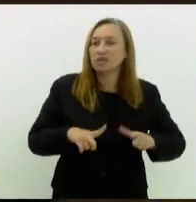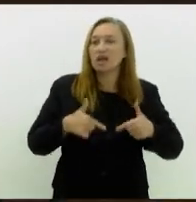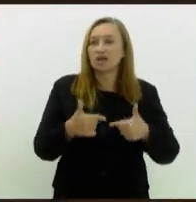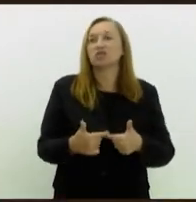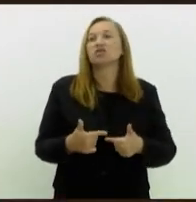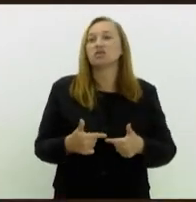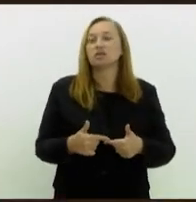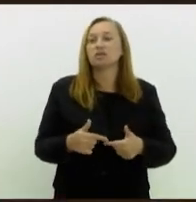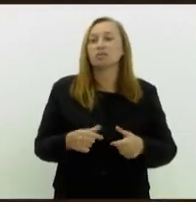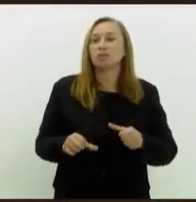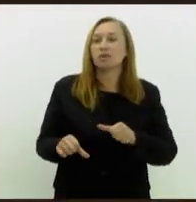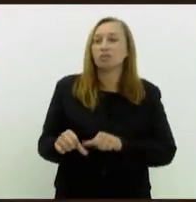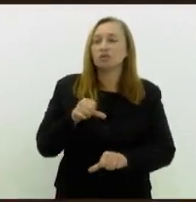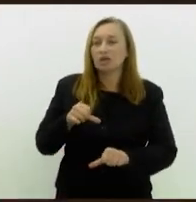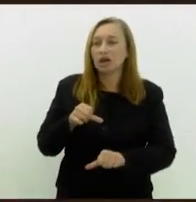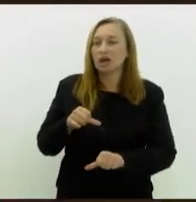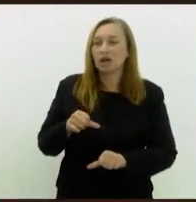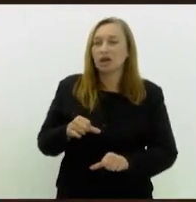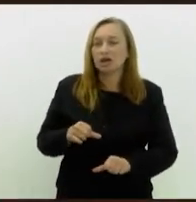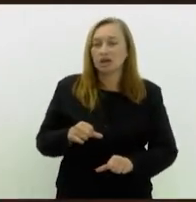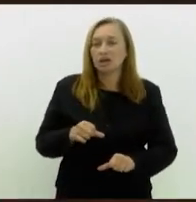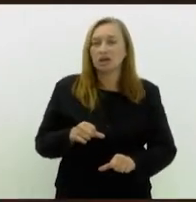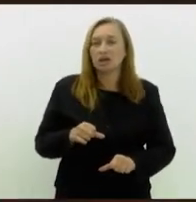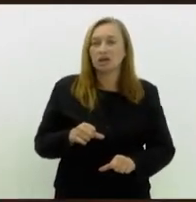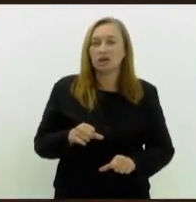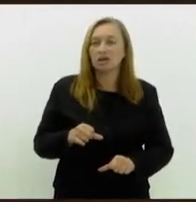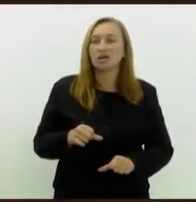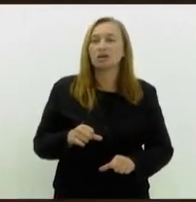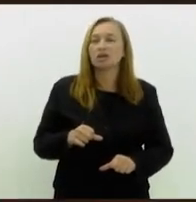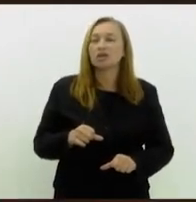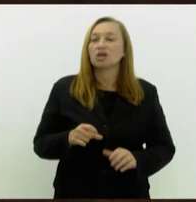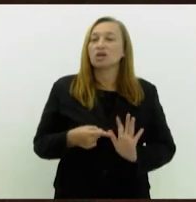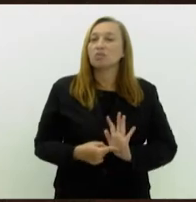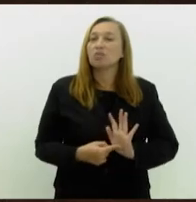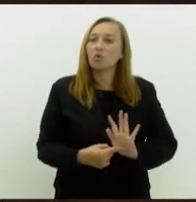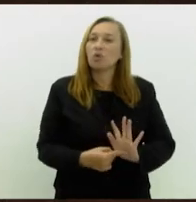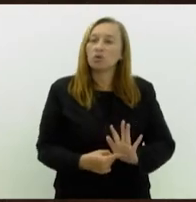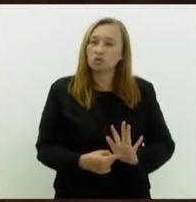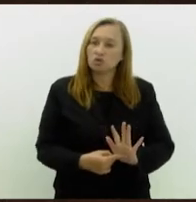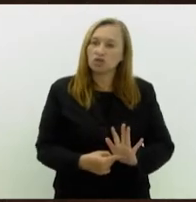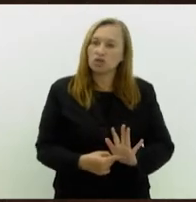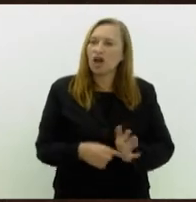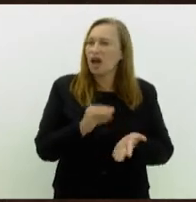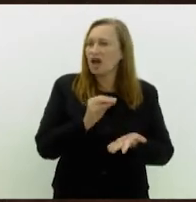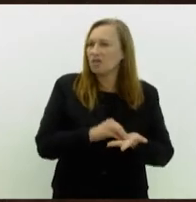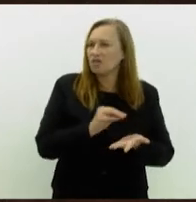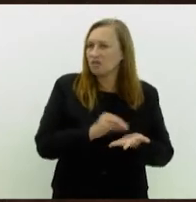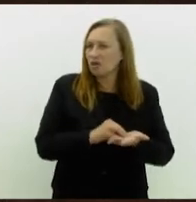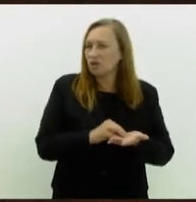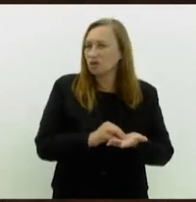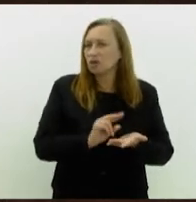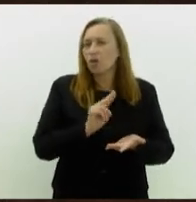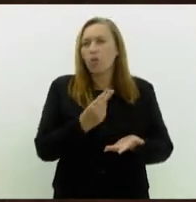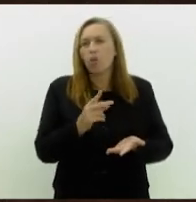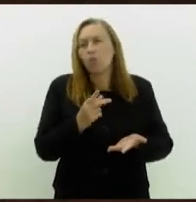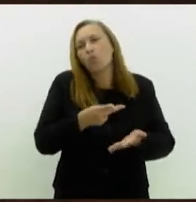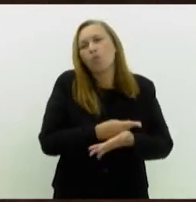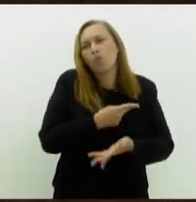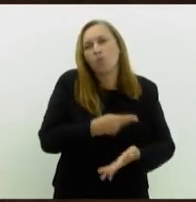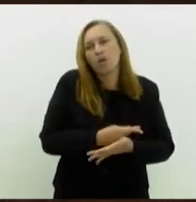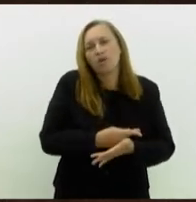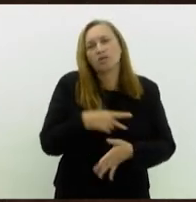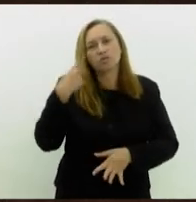reverter esse cenário um cenário que demonstra o esvaziamento ou a falta ou a negligência ou omissão com